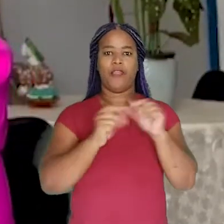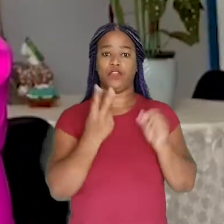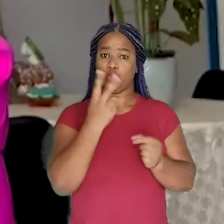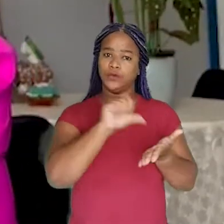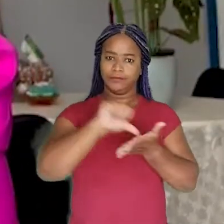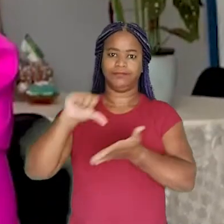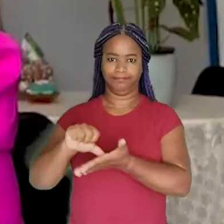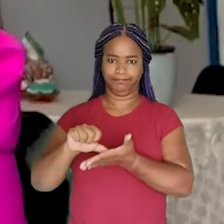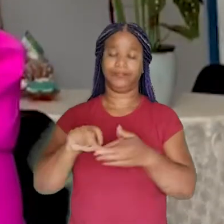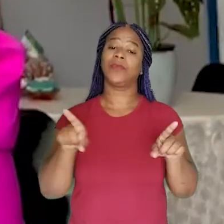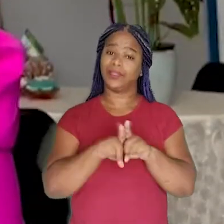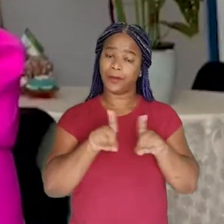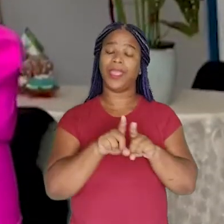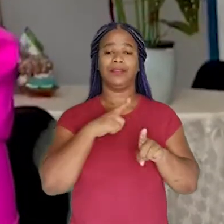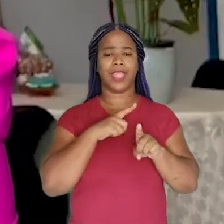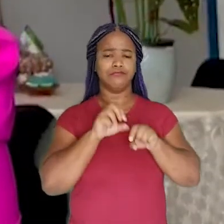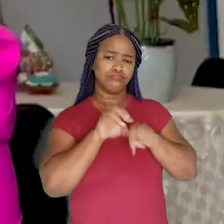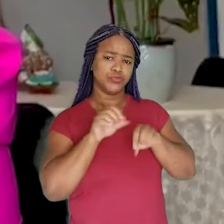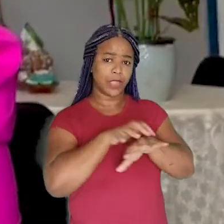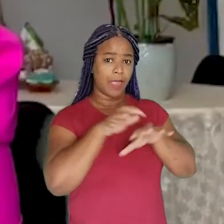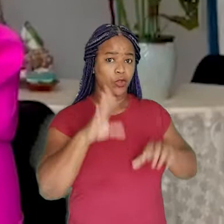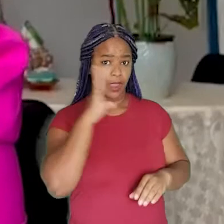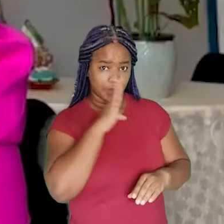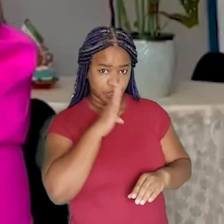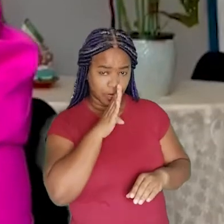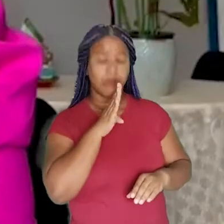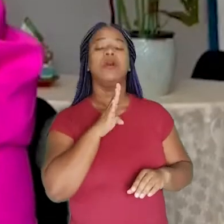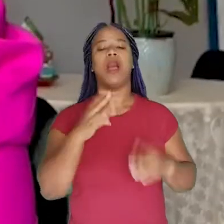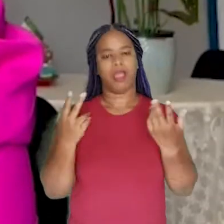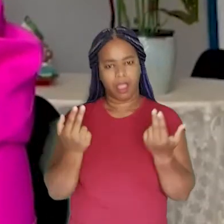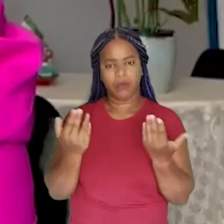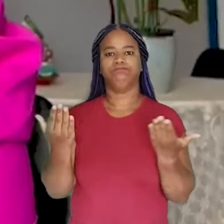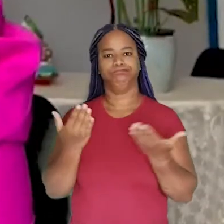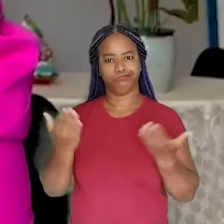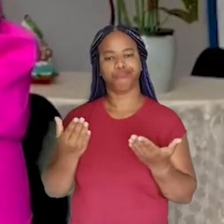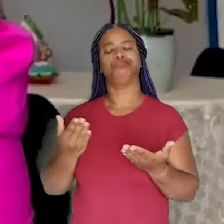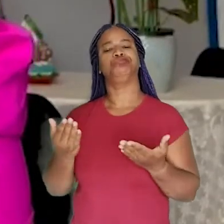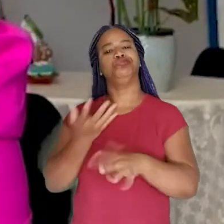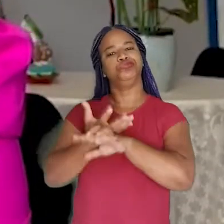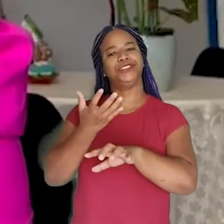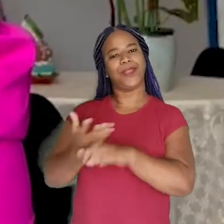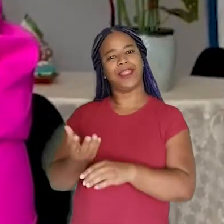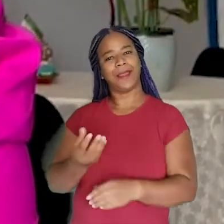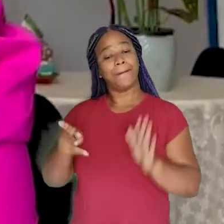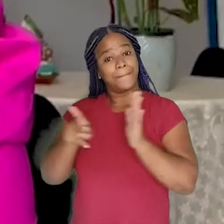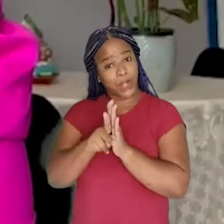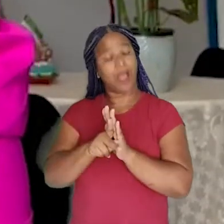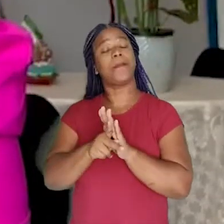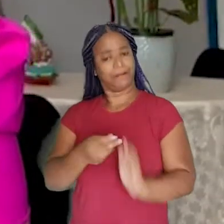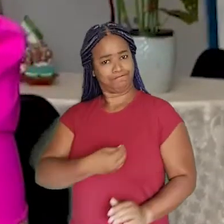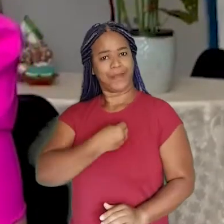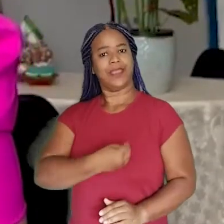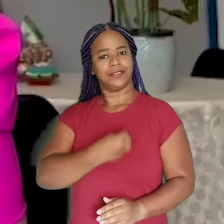dois campi. Além das atividades desenvolvidas no ensino remoto emergencial, a UFJF oferece disciplinas específicas